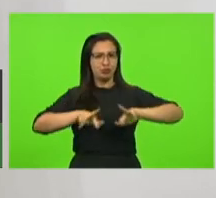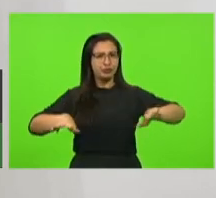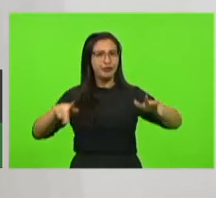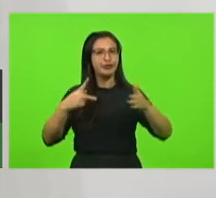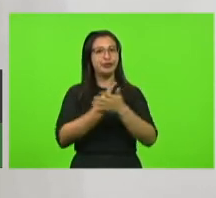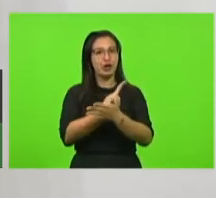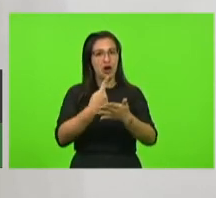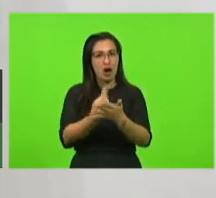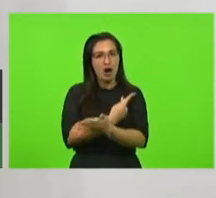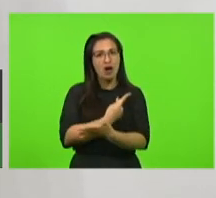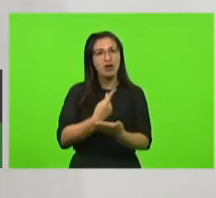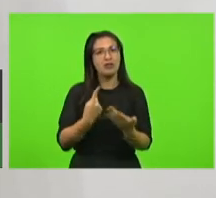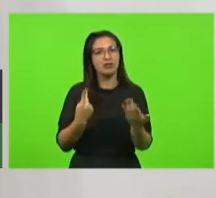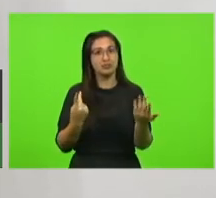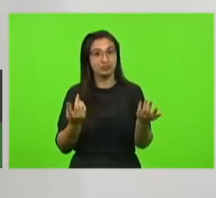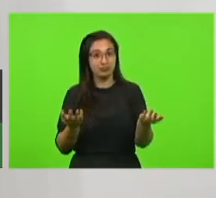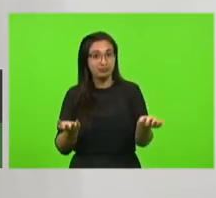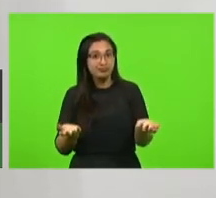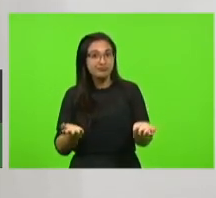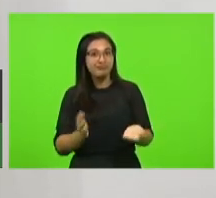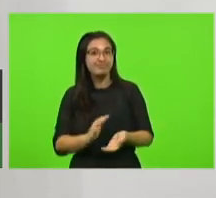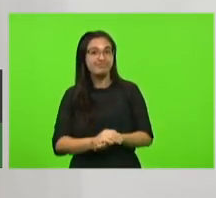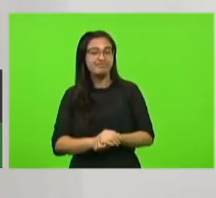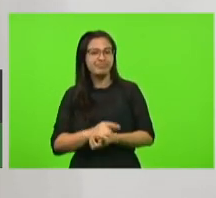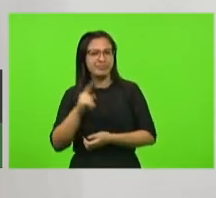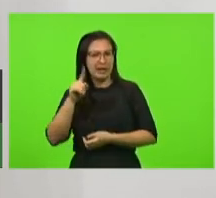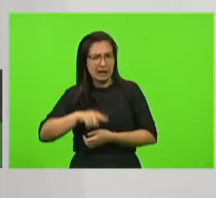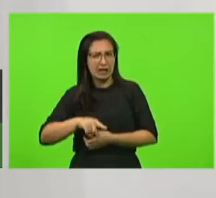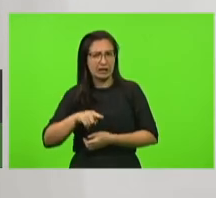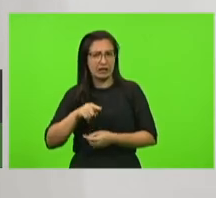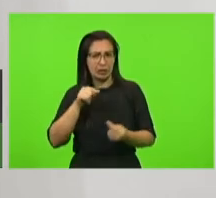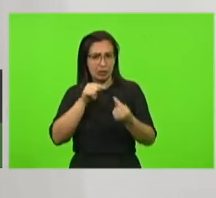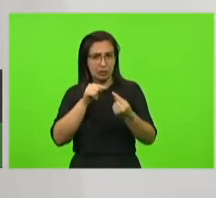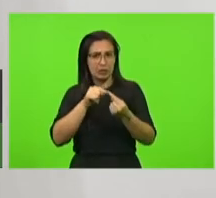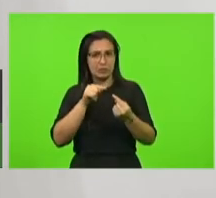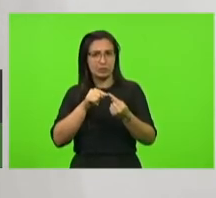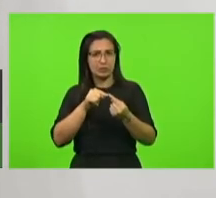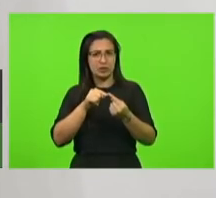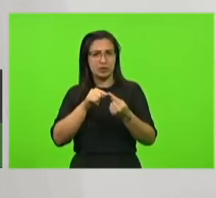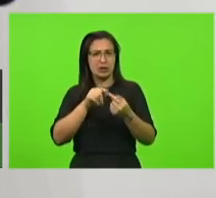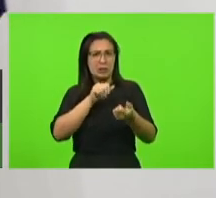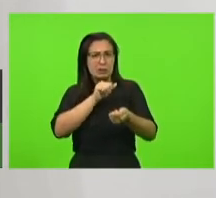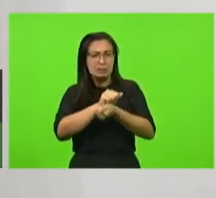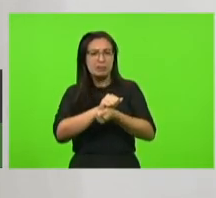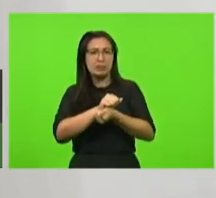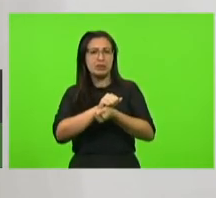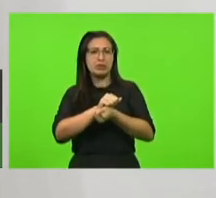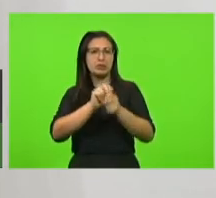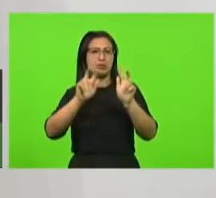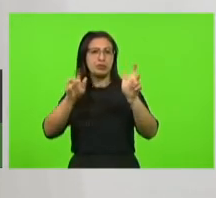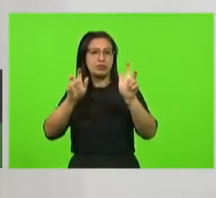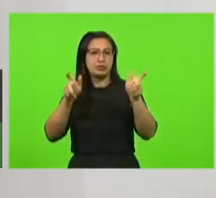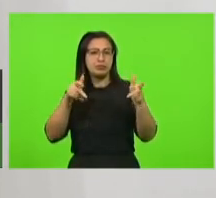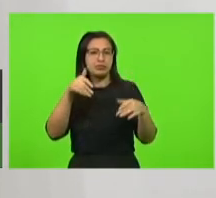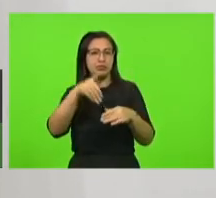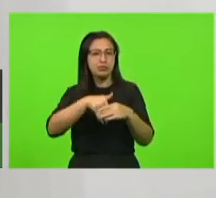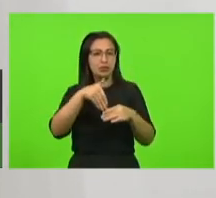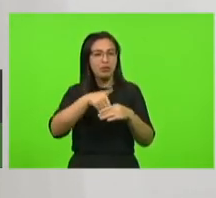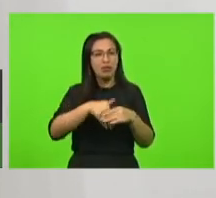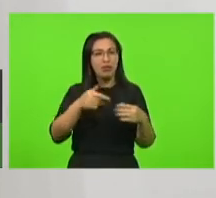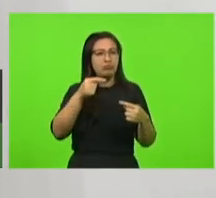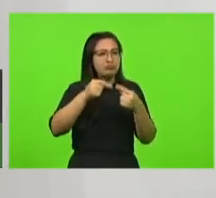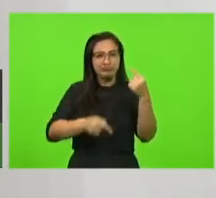como se diz no jargão popular? Será que é por isso? Será que a proximidade com o ciclo eleitoral torna inconveniente